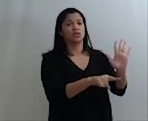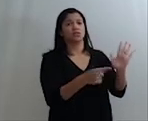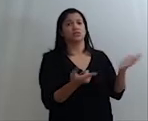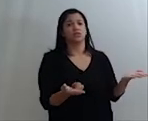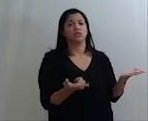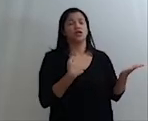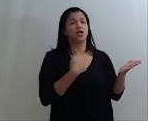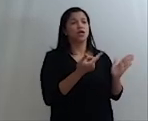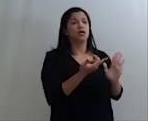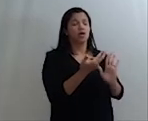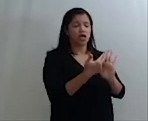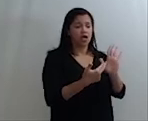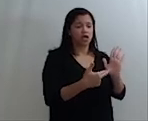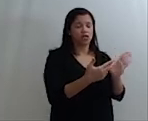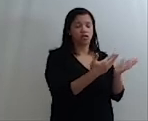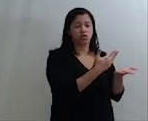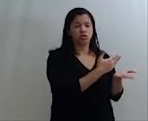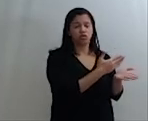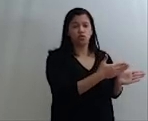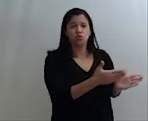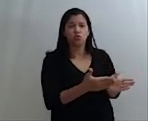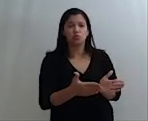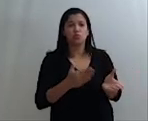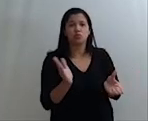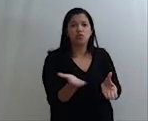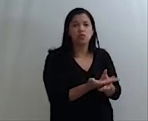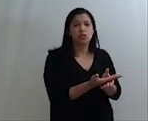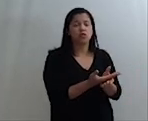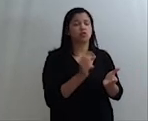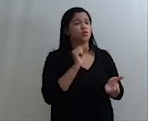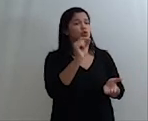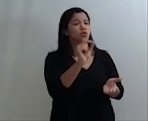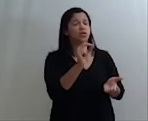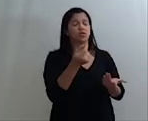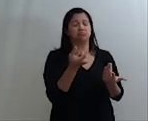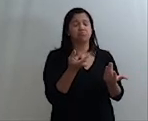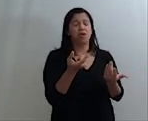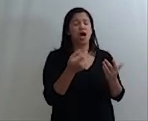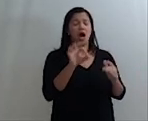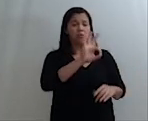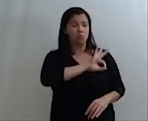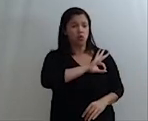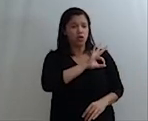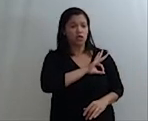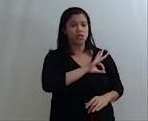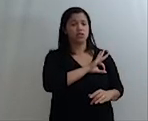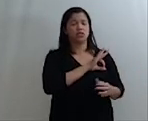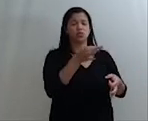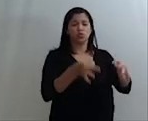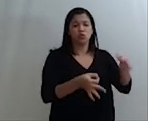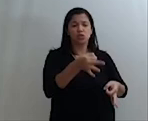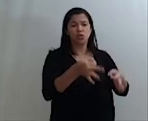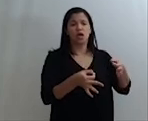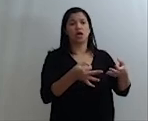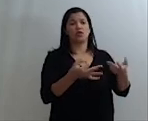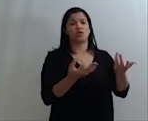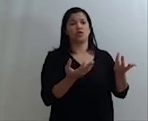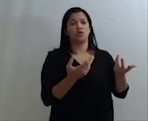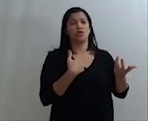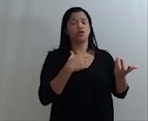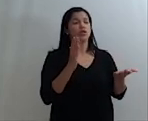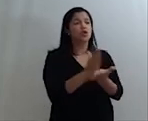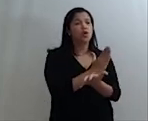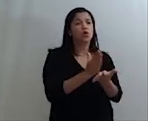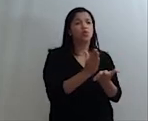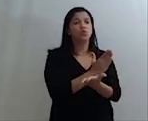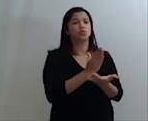processual sobre o argumento de que o judiciário e a polícia e algumas oportunidades Ministério Público não tem